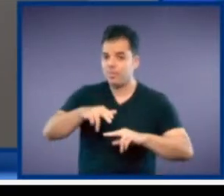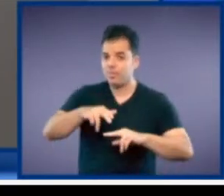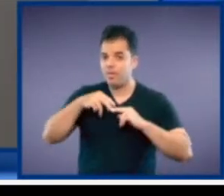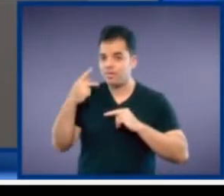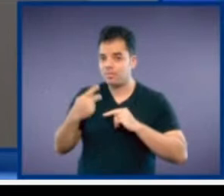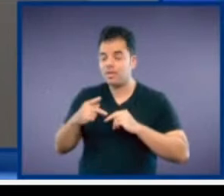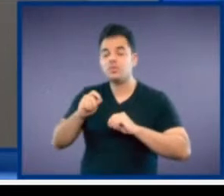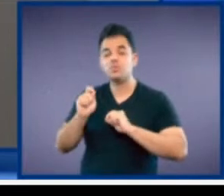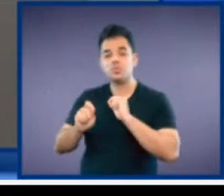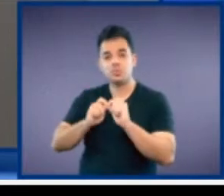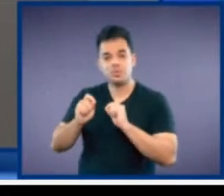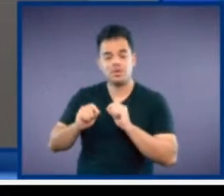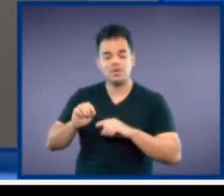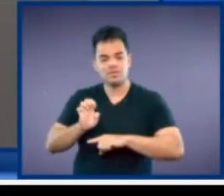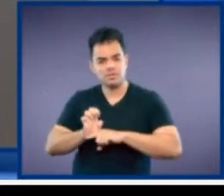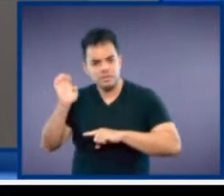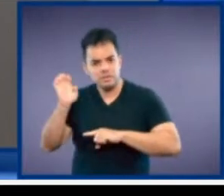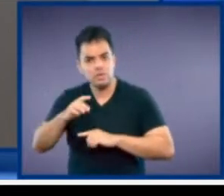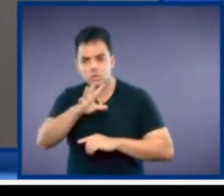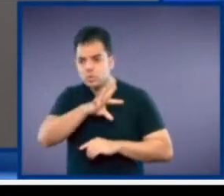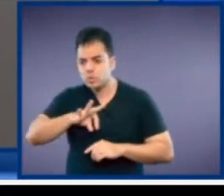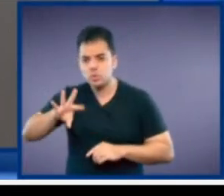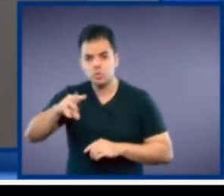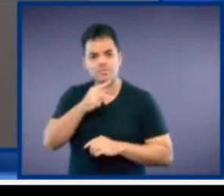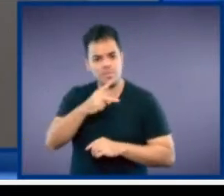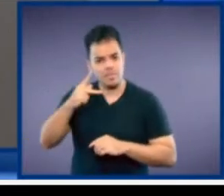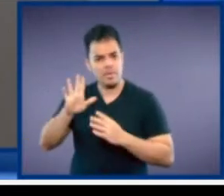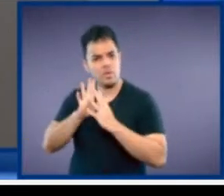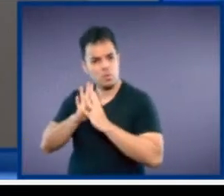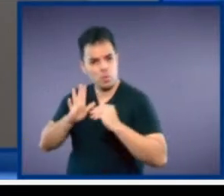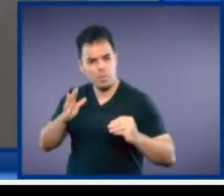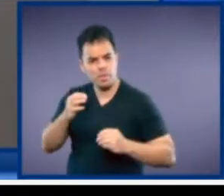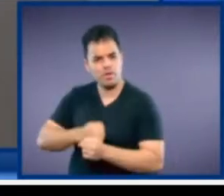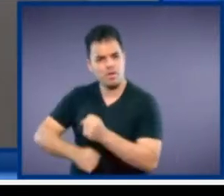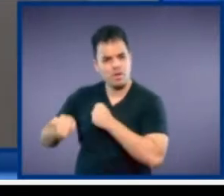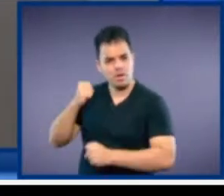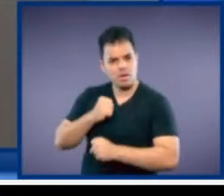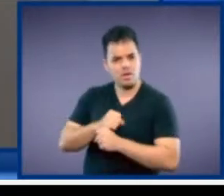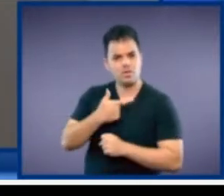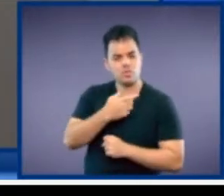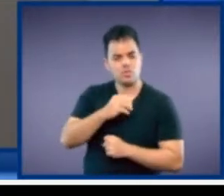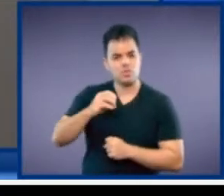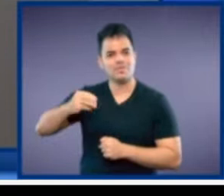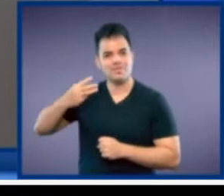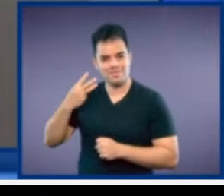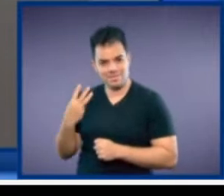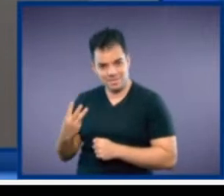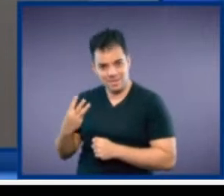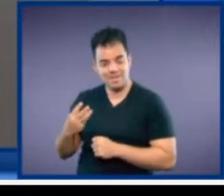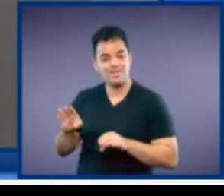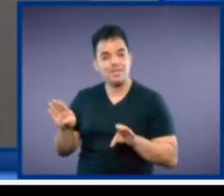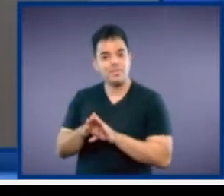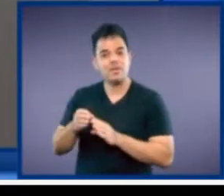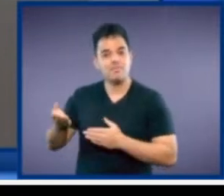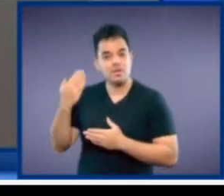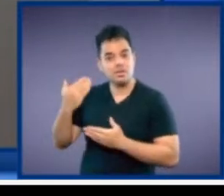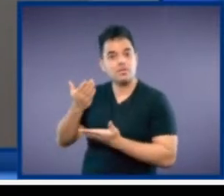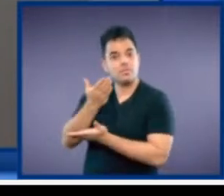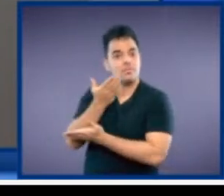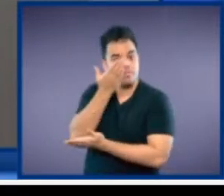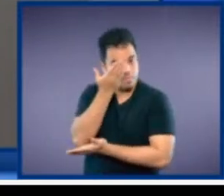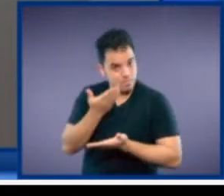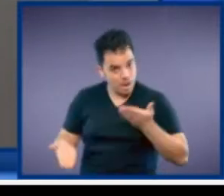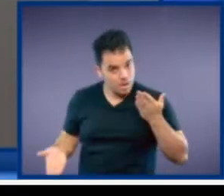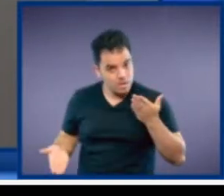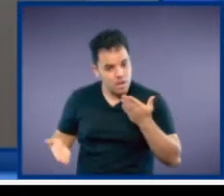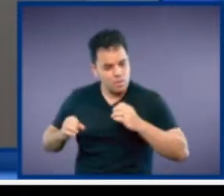a referência em concessões PPPs lá em 2003 e que tinha perdido essa